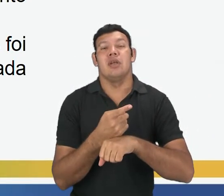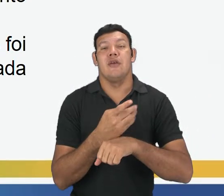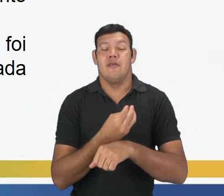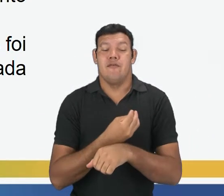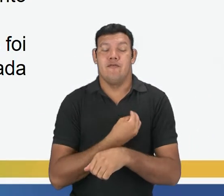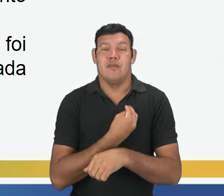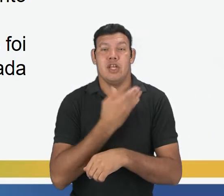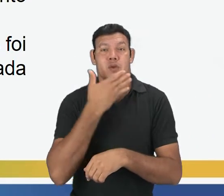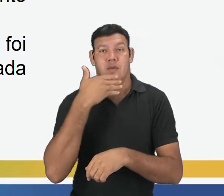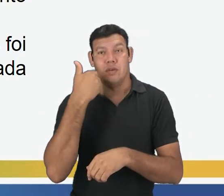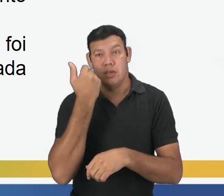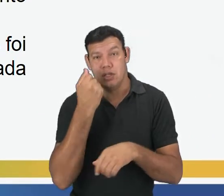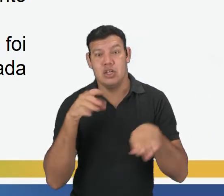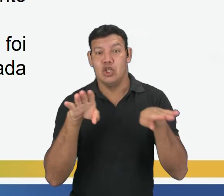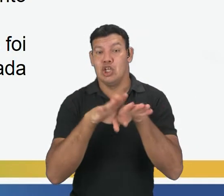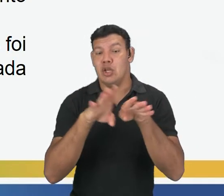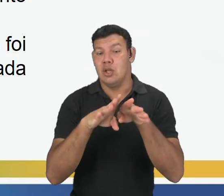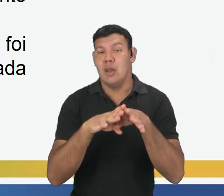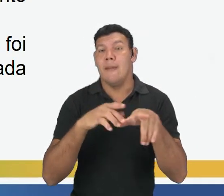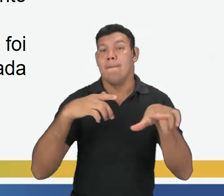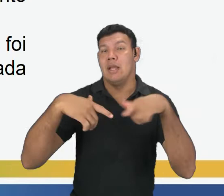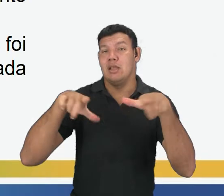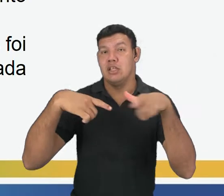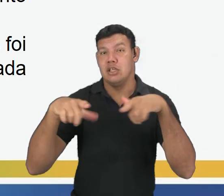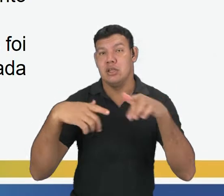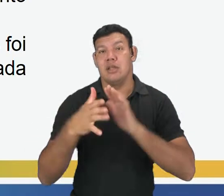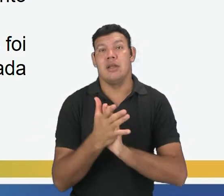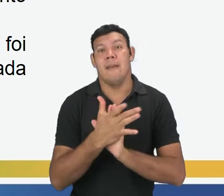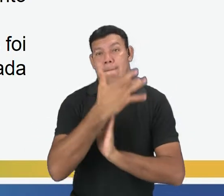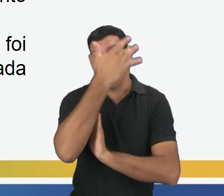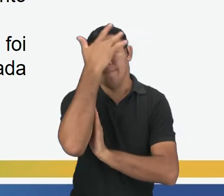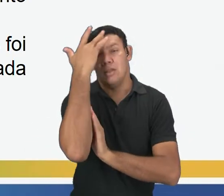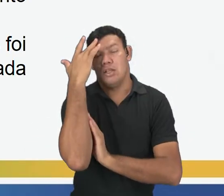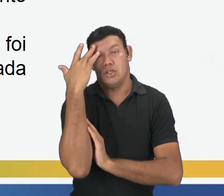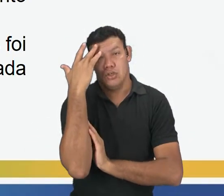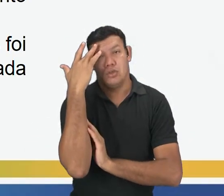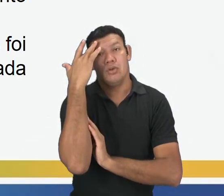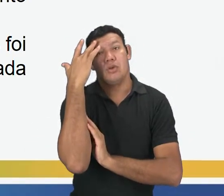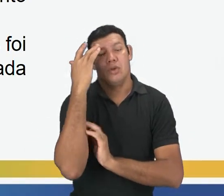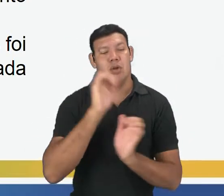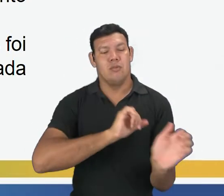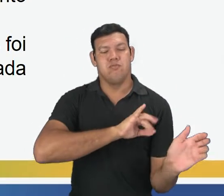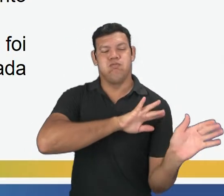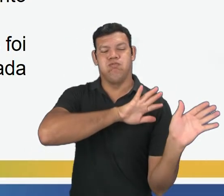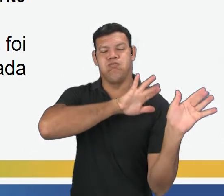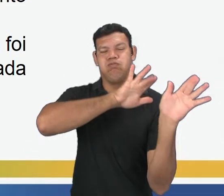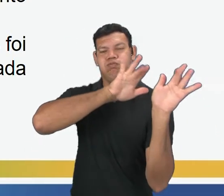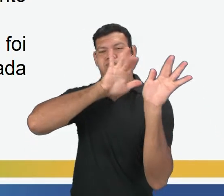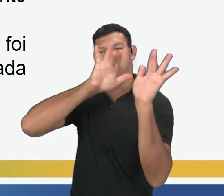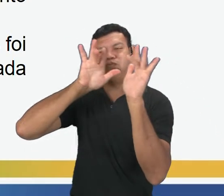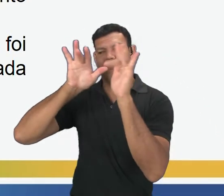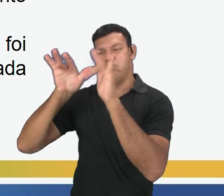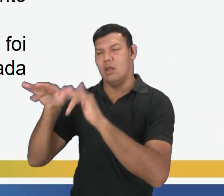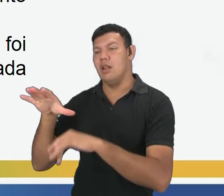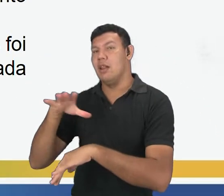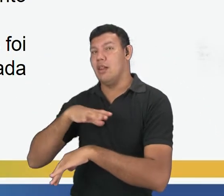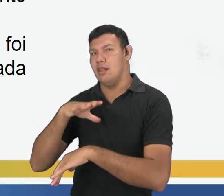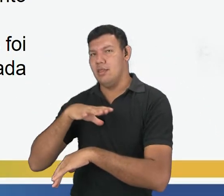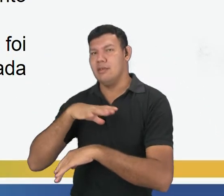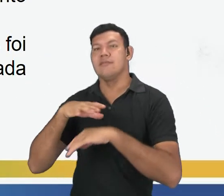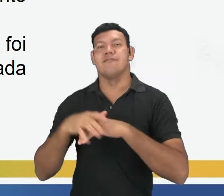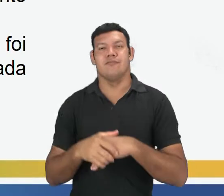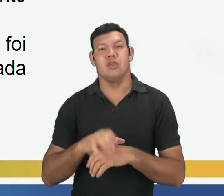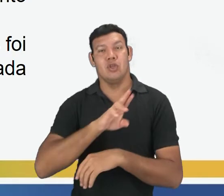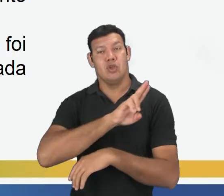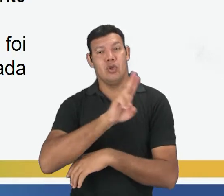e de emprego nas indústrias, muitas pessoas migraram do campo para a cidade, em um processo chamado de